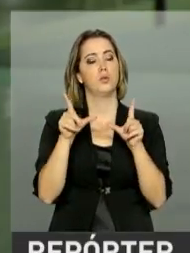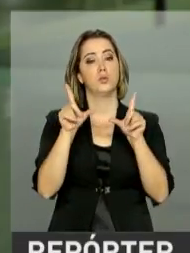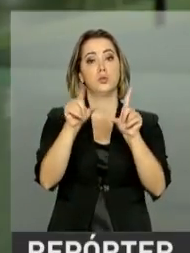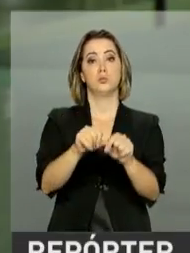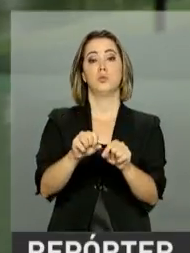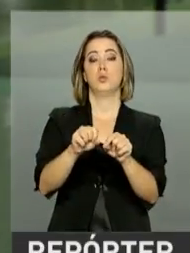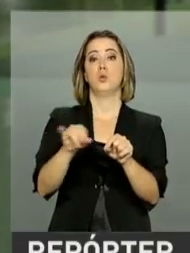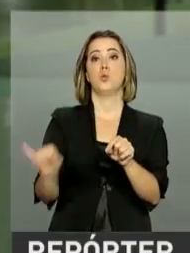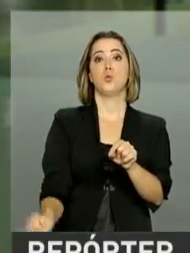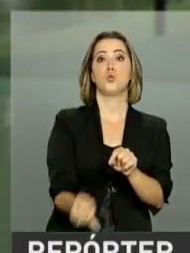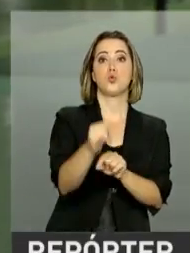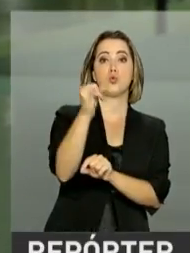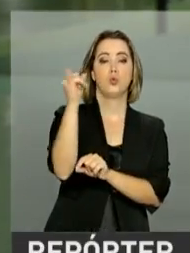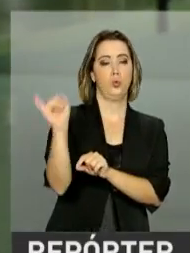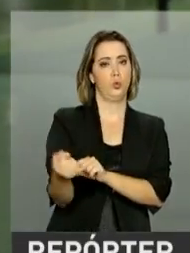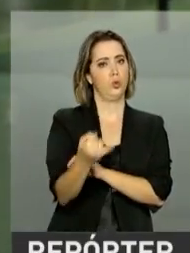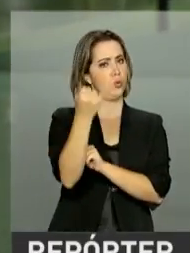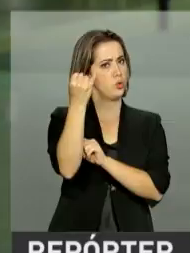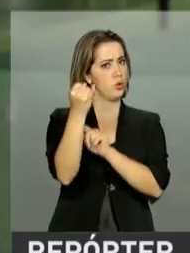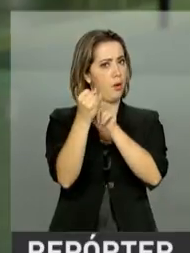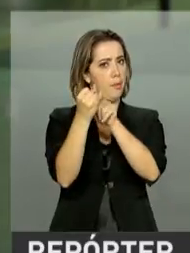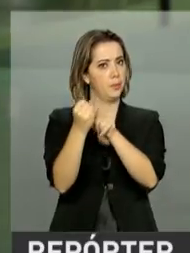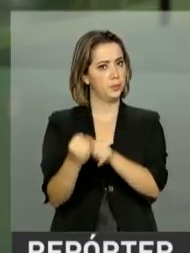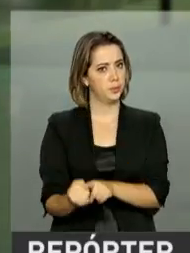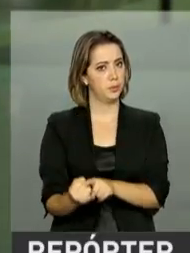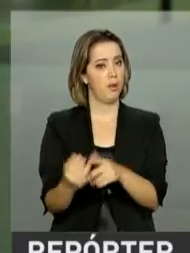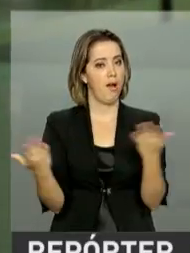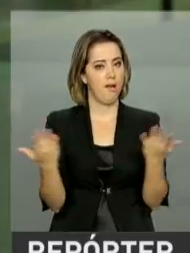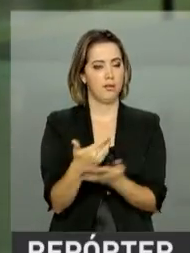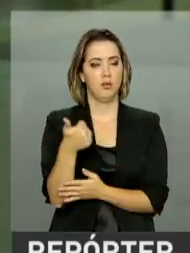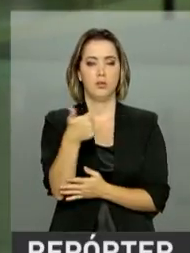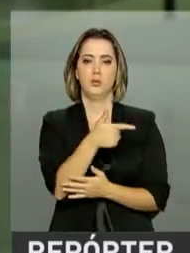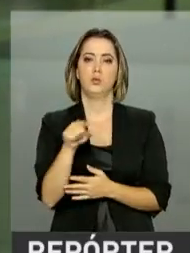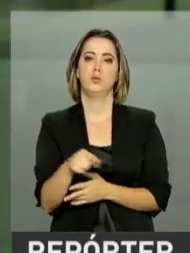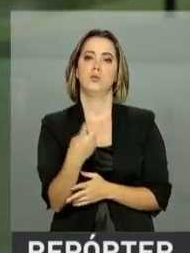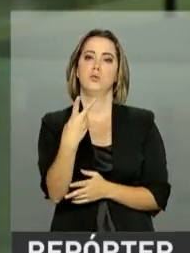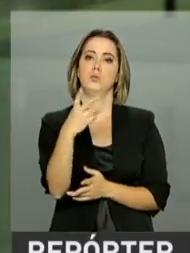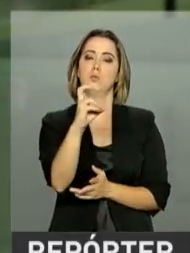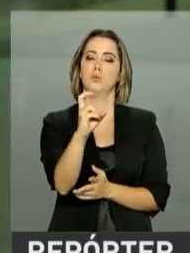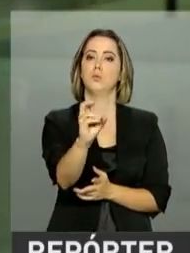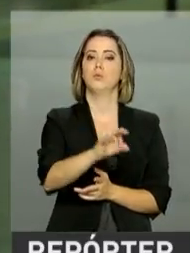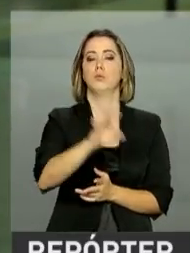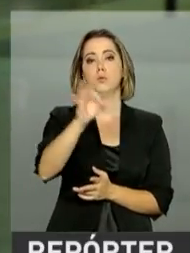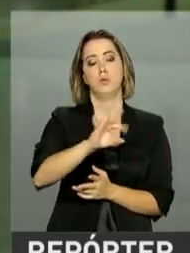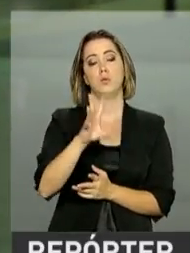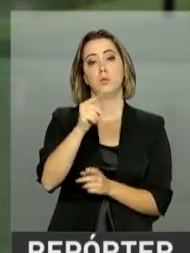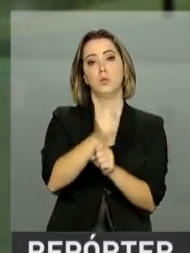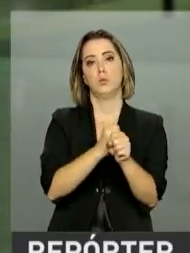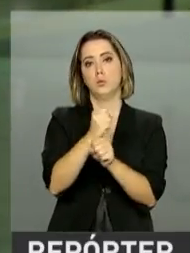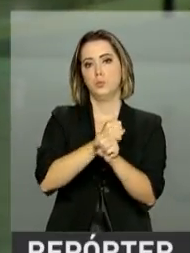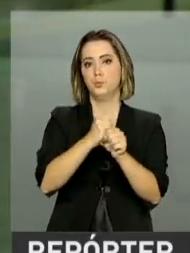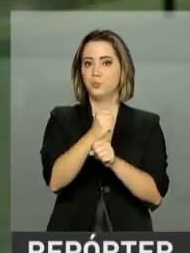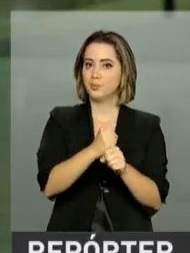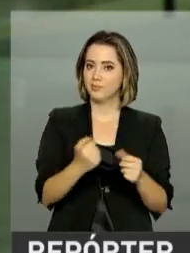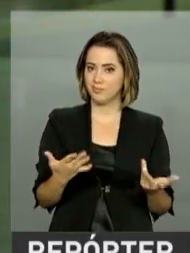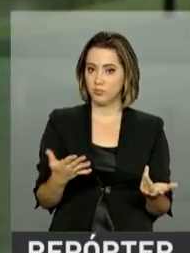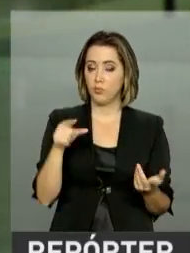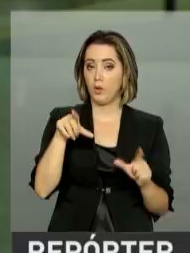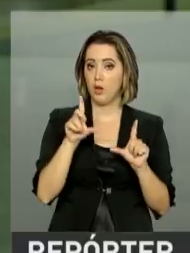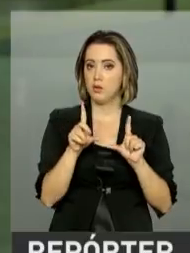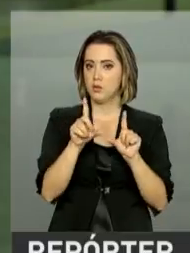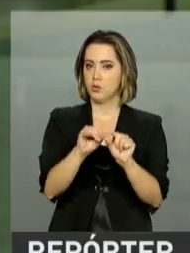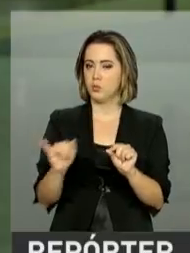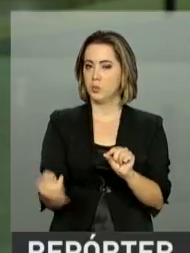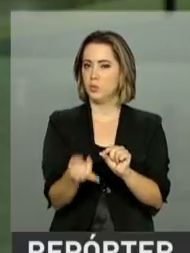taxa básica de juros da economia, a Selic, de 13 para 12,25% ao ano. Essa redução, segundo o